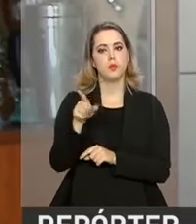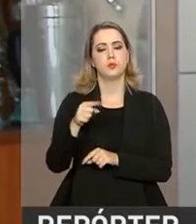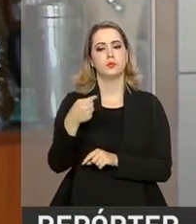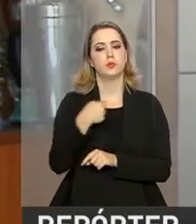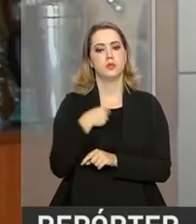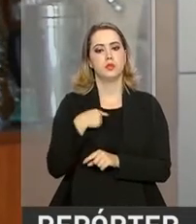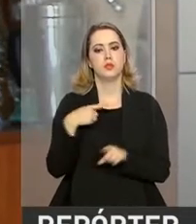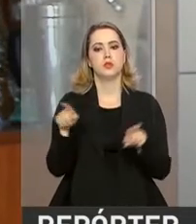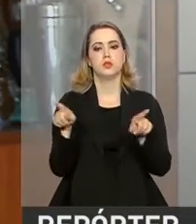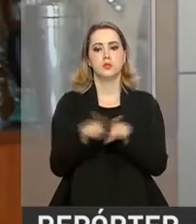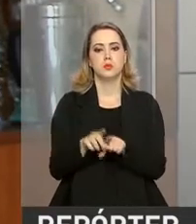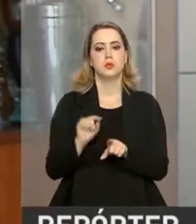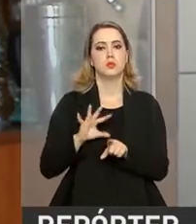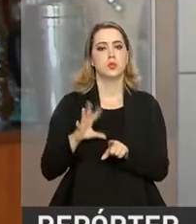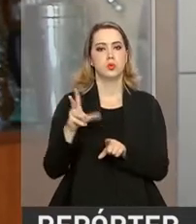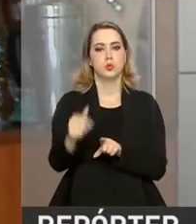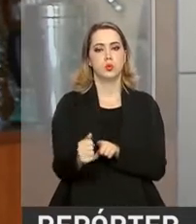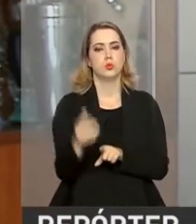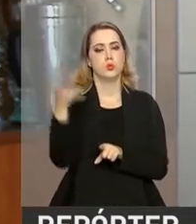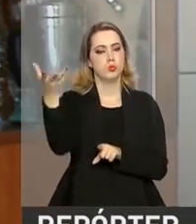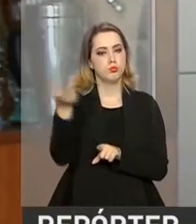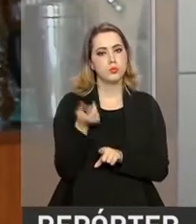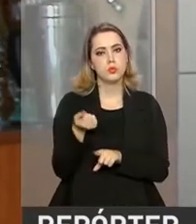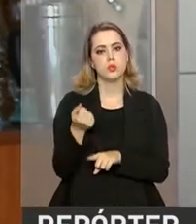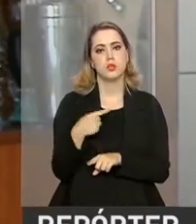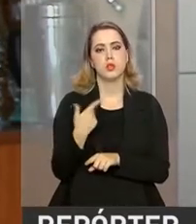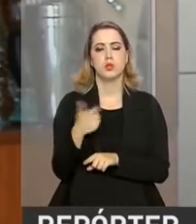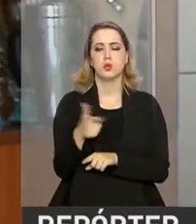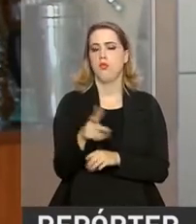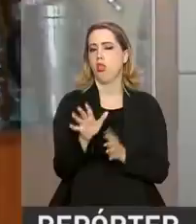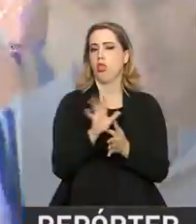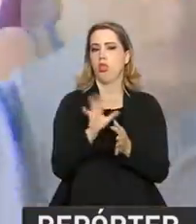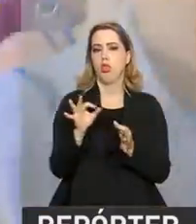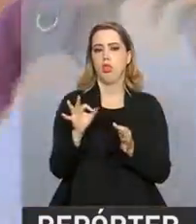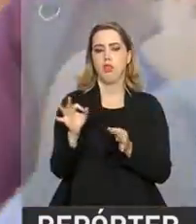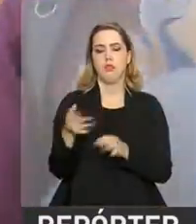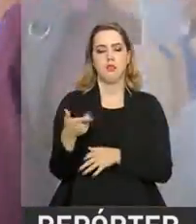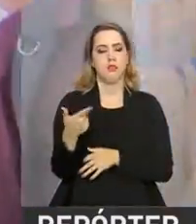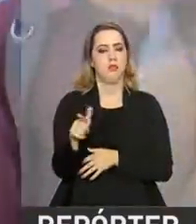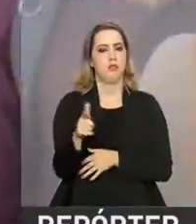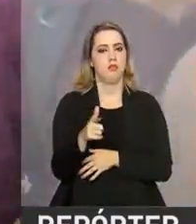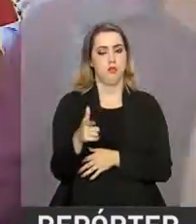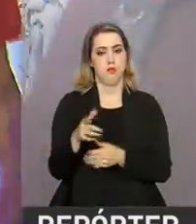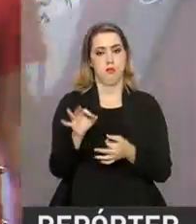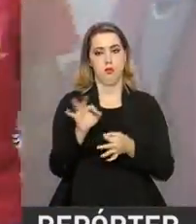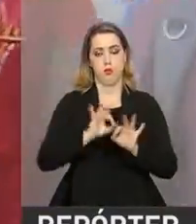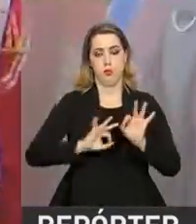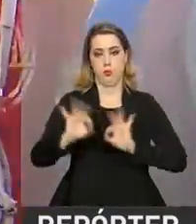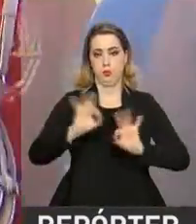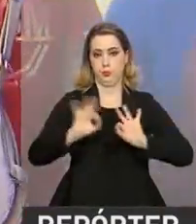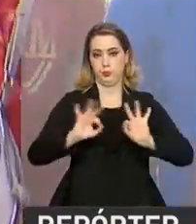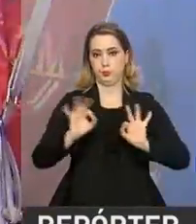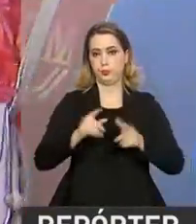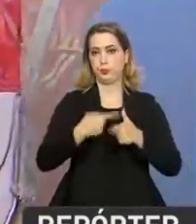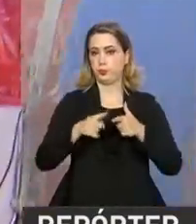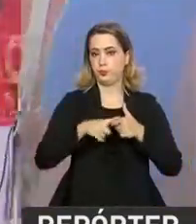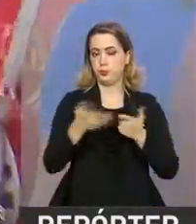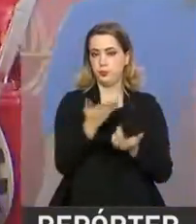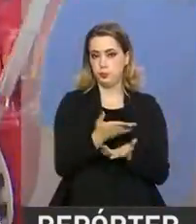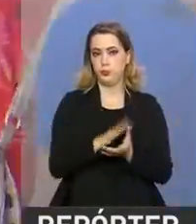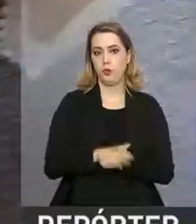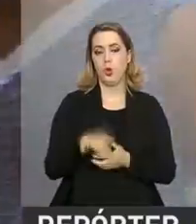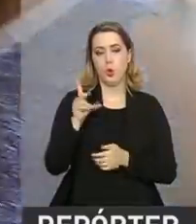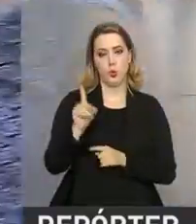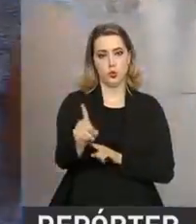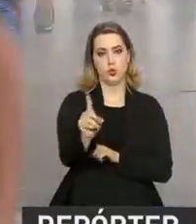que a gente tinha de fgts foi todos acaba então não tivemos dificuldade nenhuma esses direitos não são só para quem tem câncer de